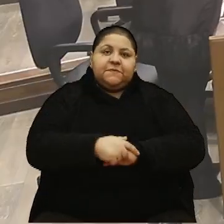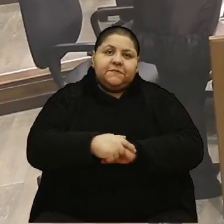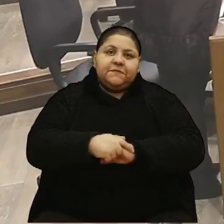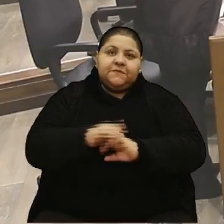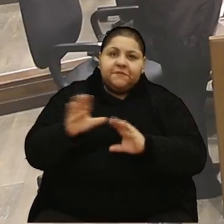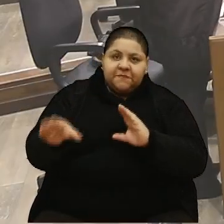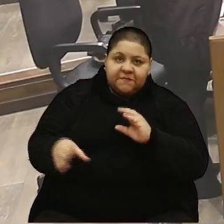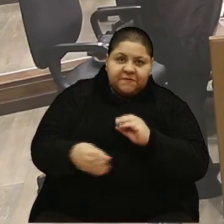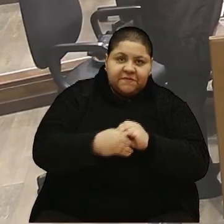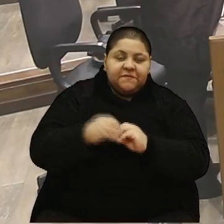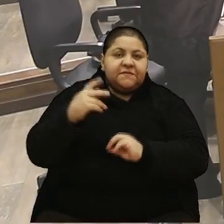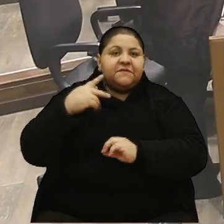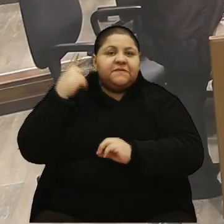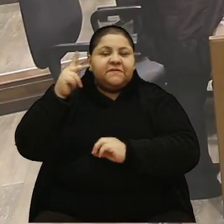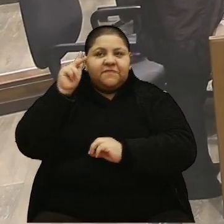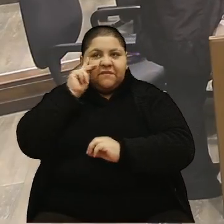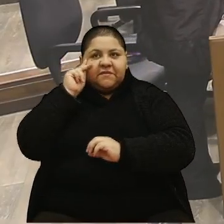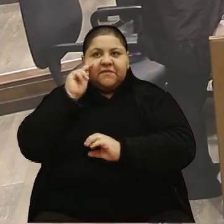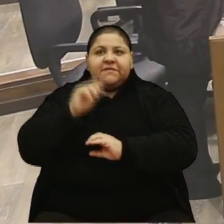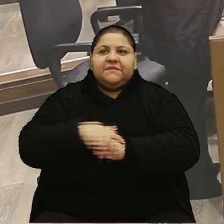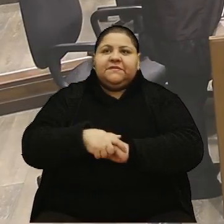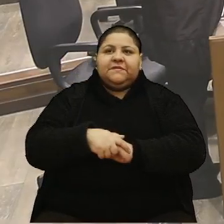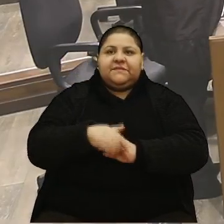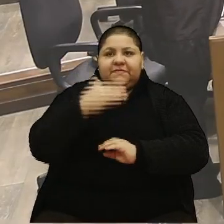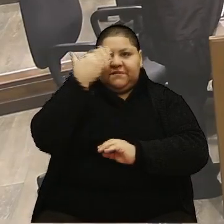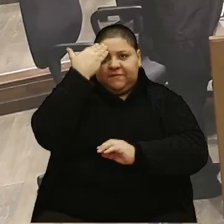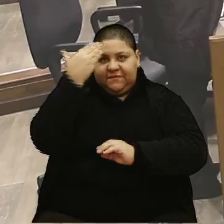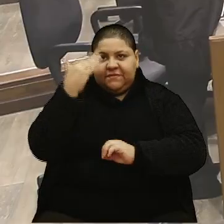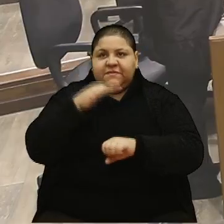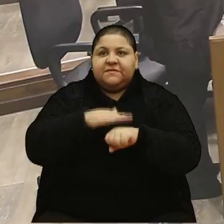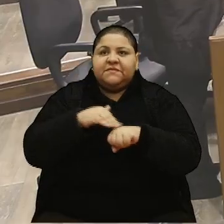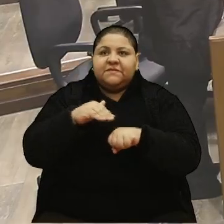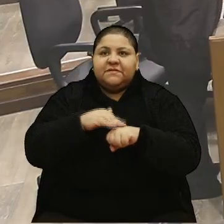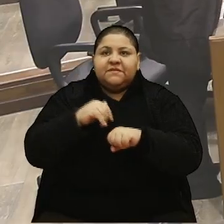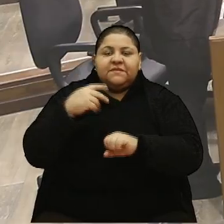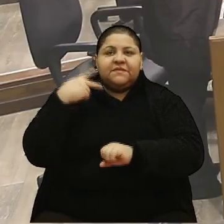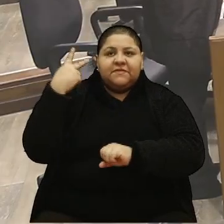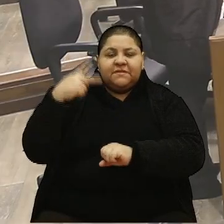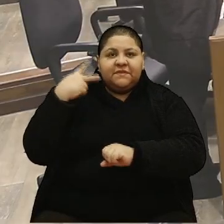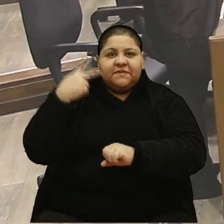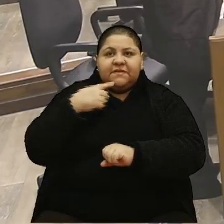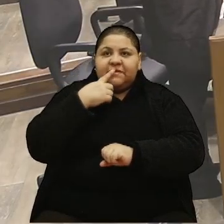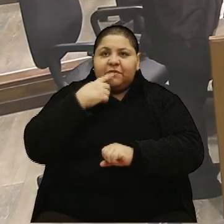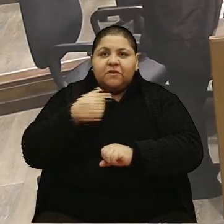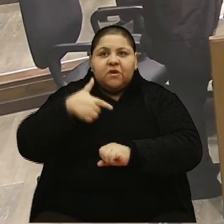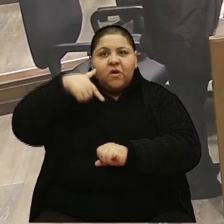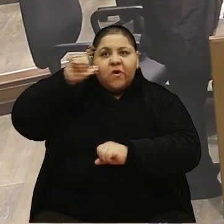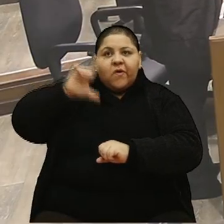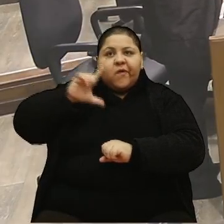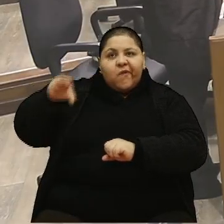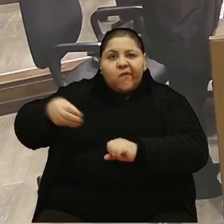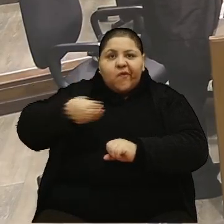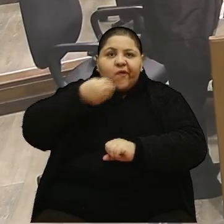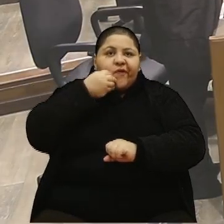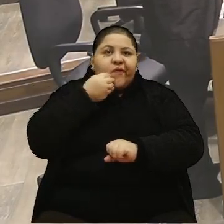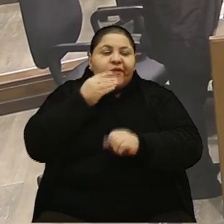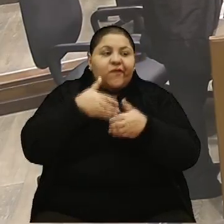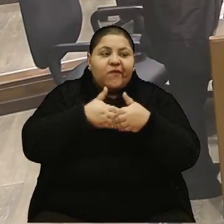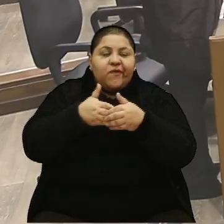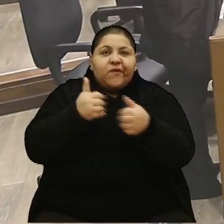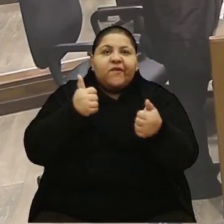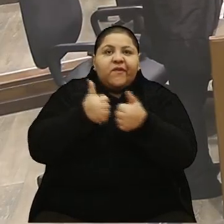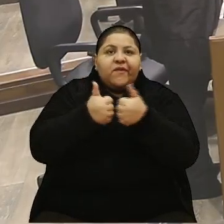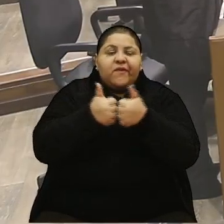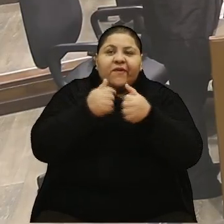Sua parte, vereador Libardi. Obrigado pela gentileza, vereadora Rose. Ontem tive a oportunidade de estar na companhia da senhora